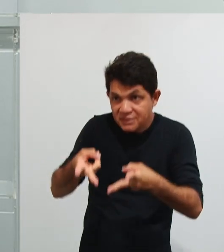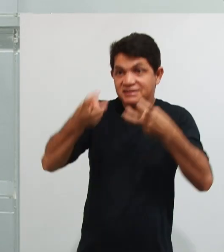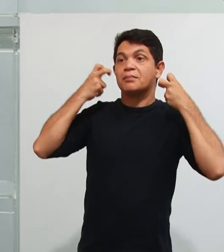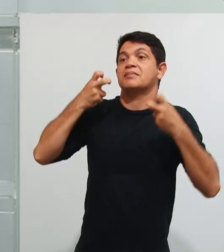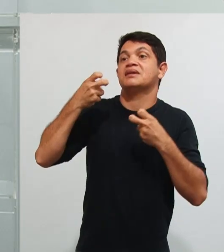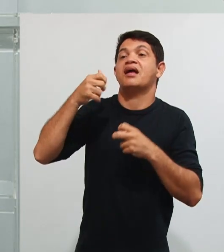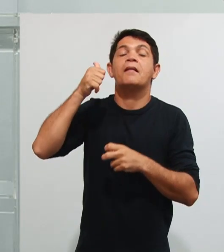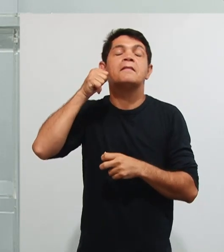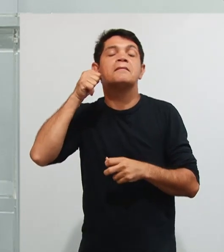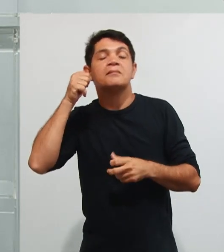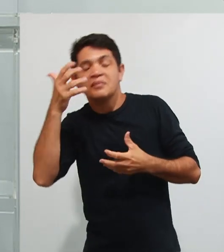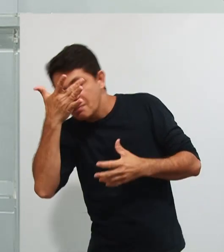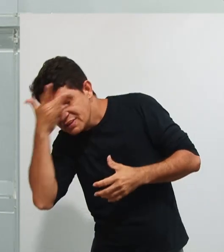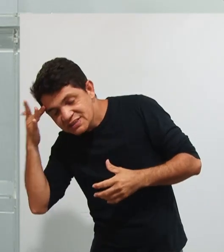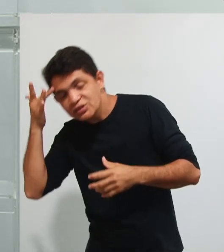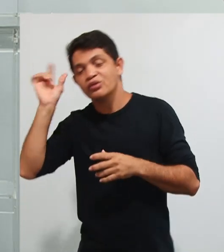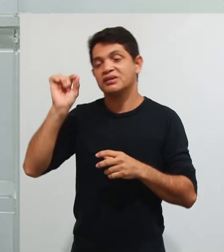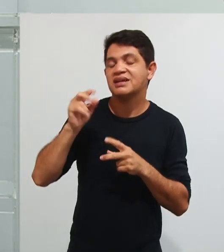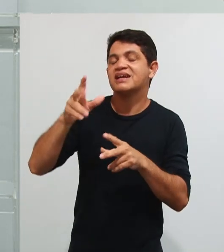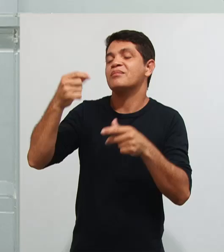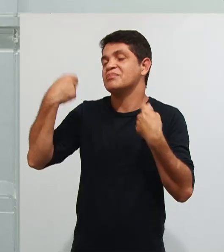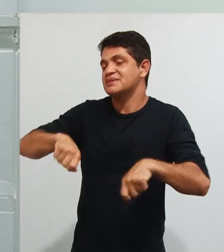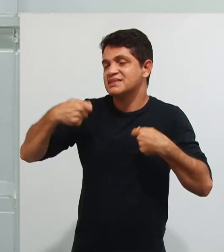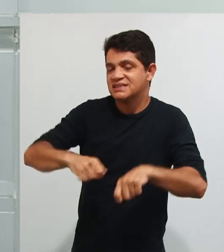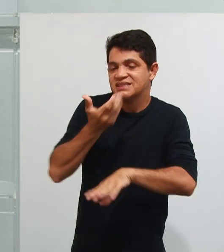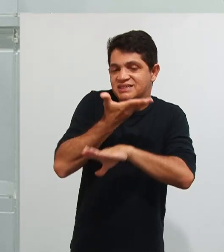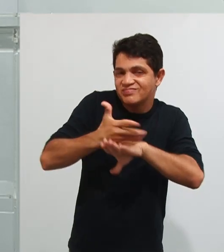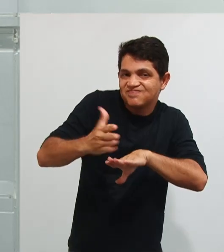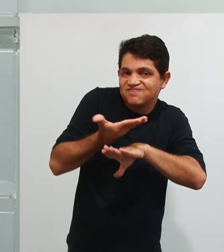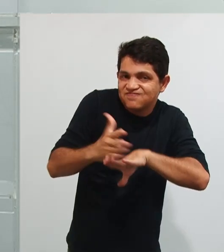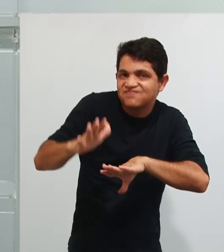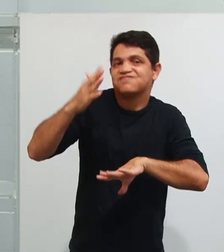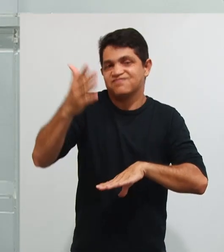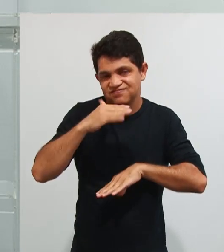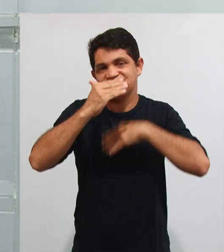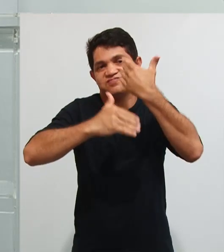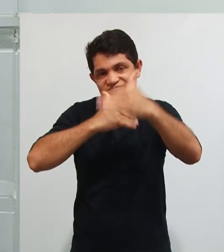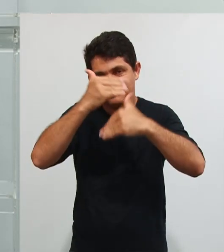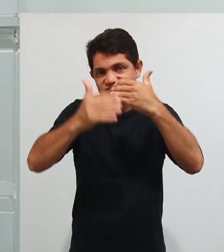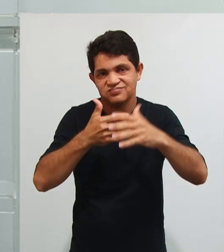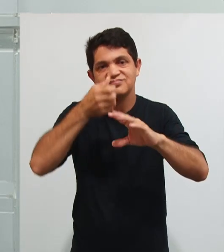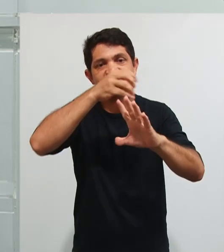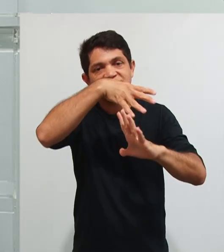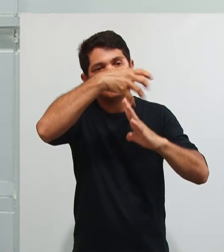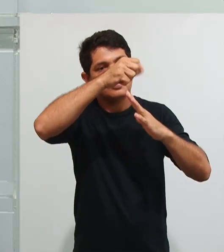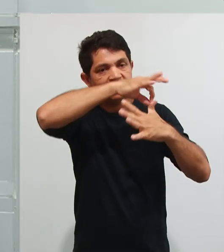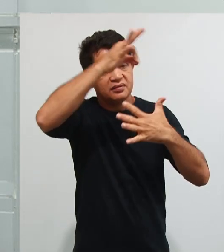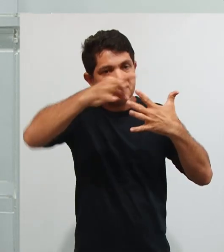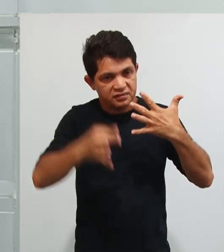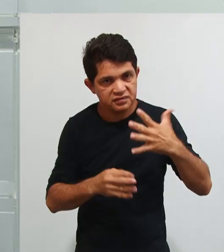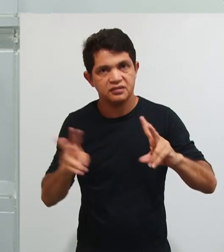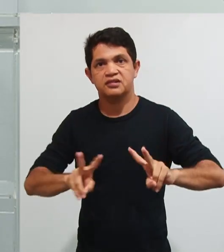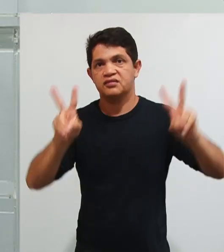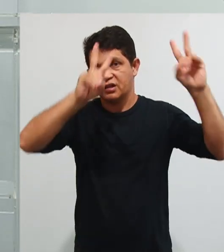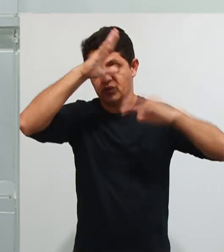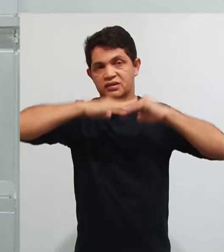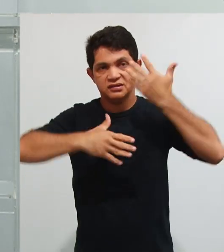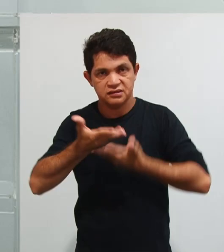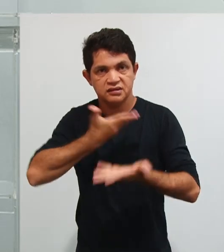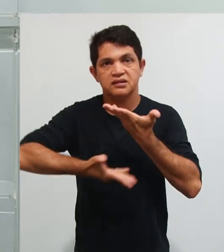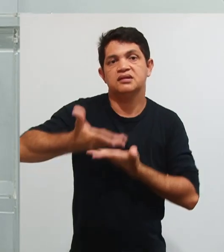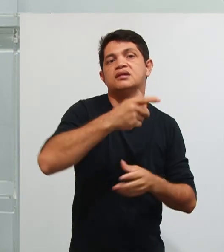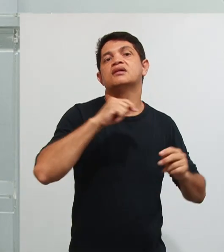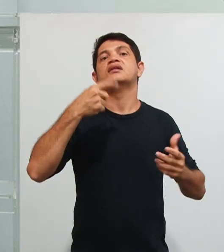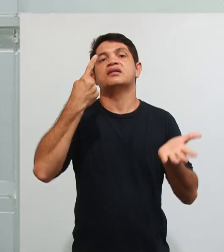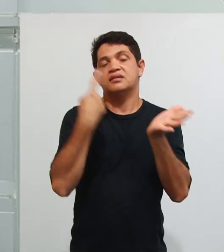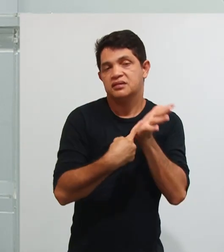aquela coletividade tem como força cultural, e aí você está oferecendo esse valor, esse propósito para essa